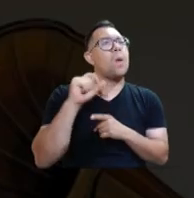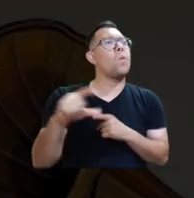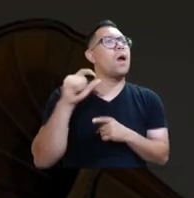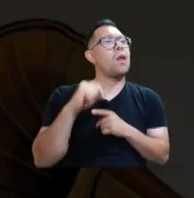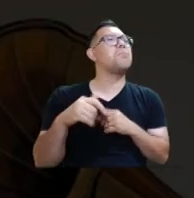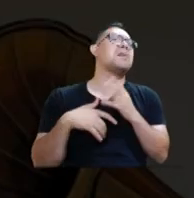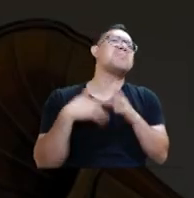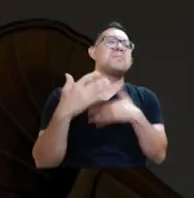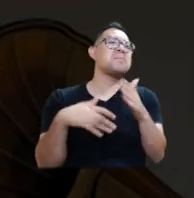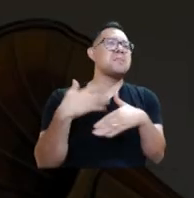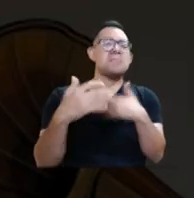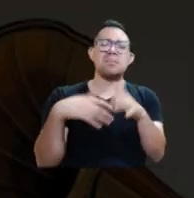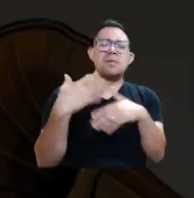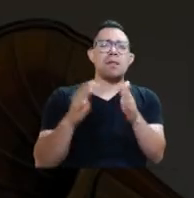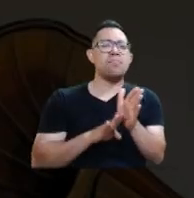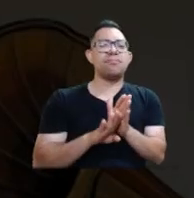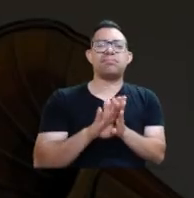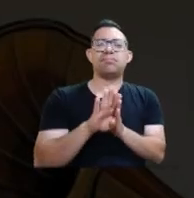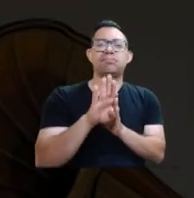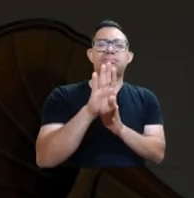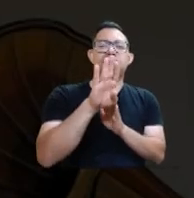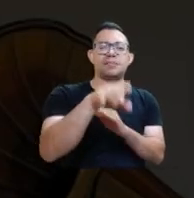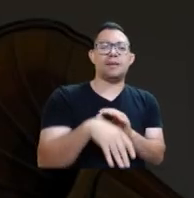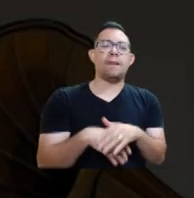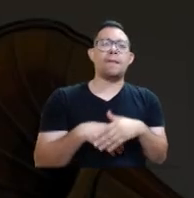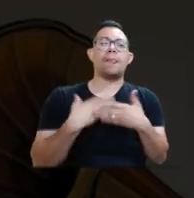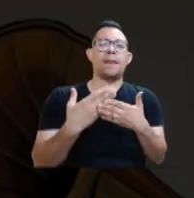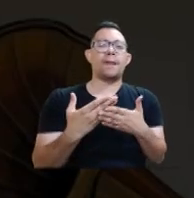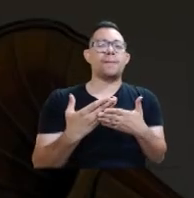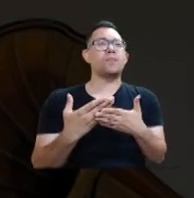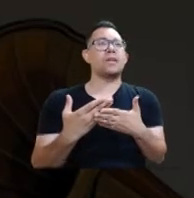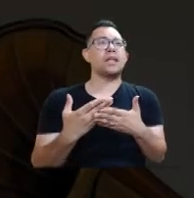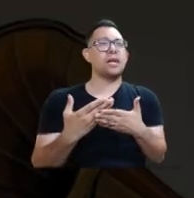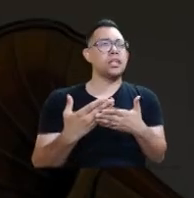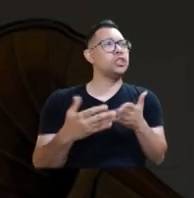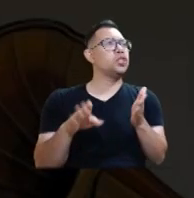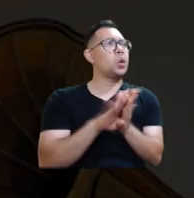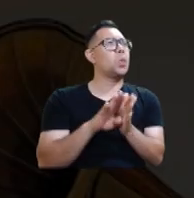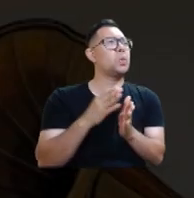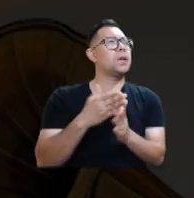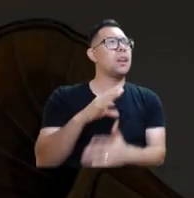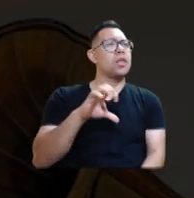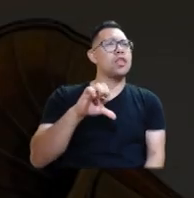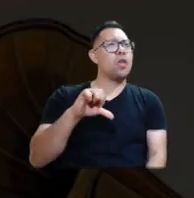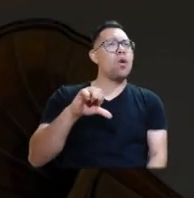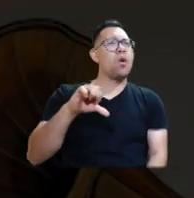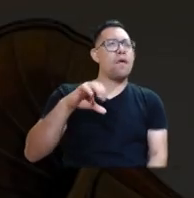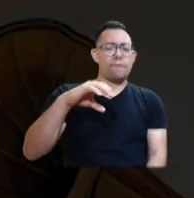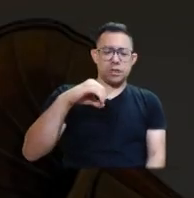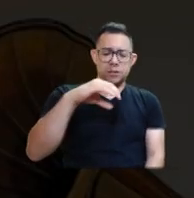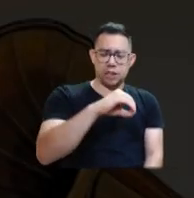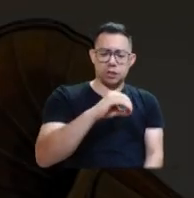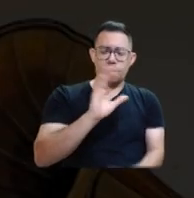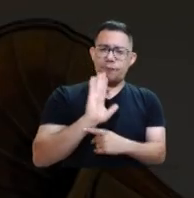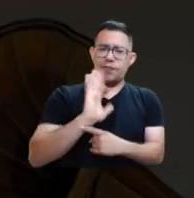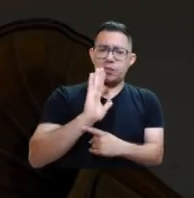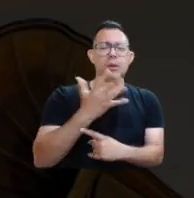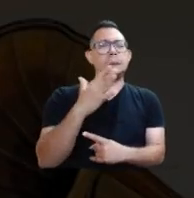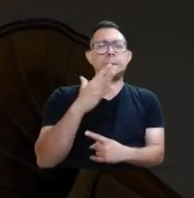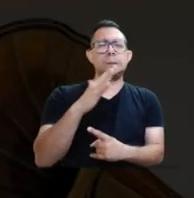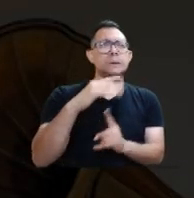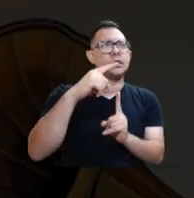tocando e foi crescendo, subiu e foi longe. Aí chegamos a 900 e poucos filmes.